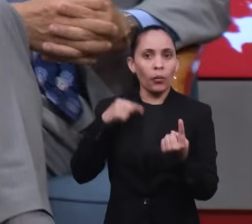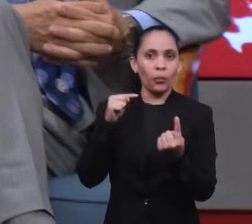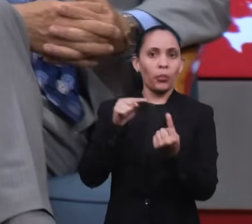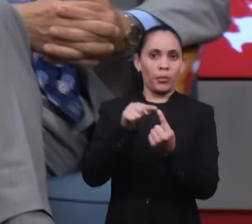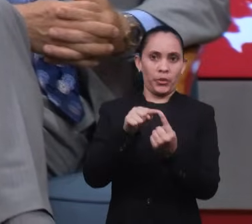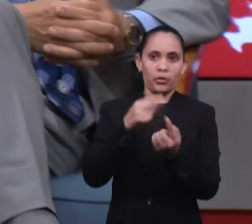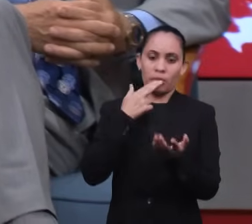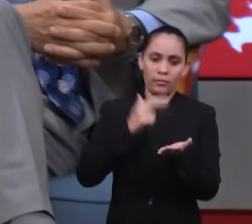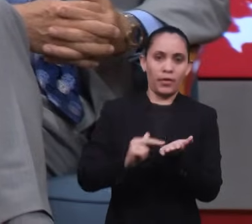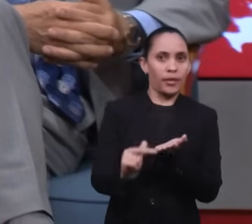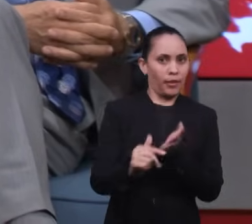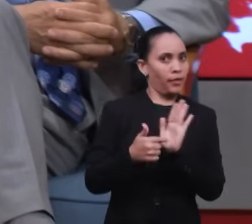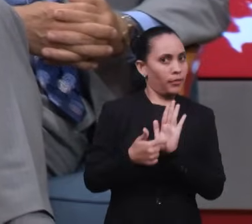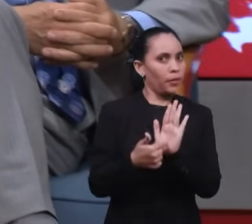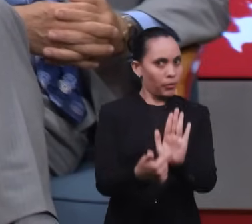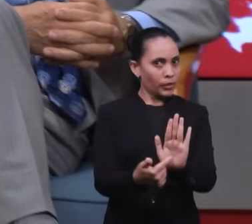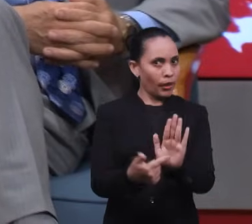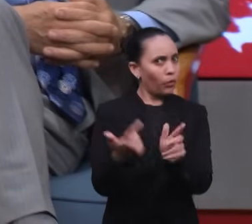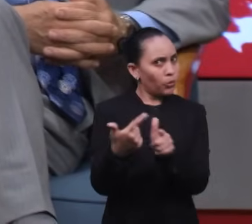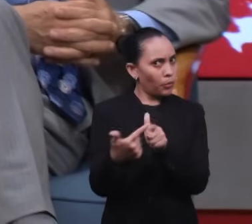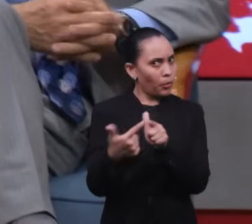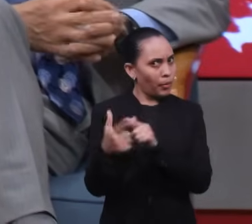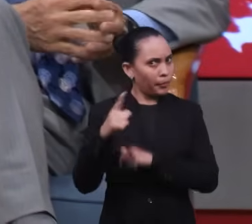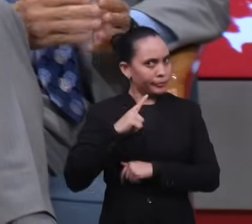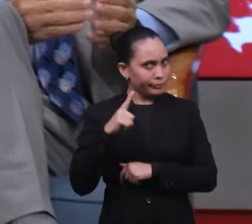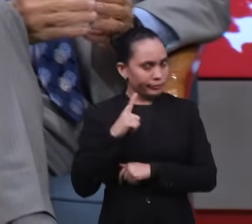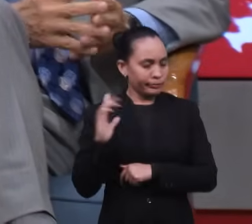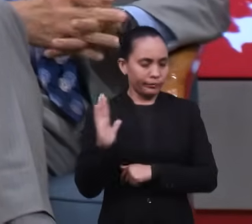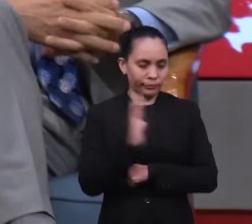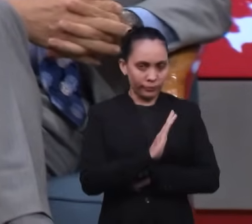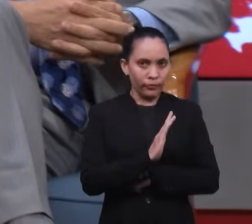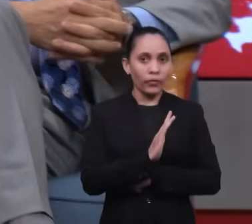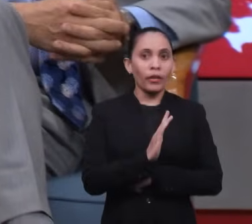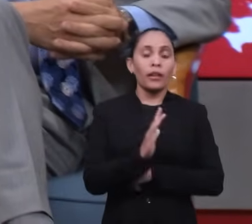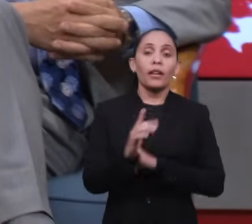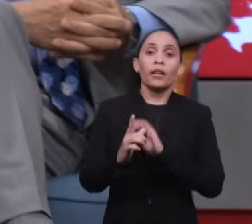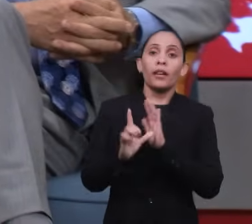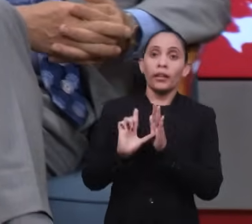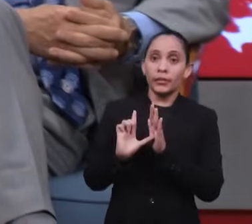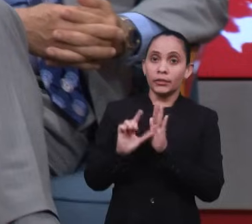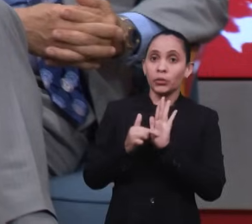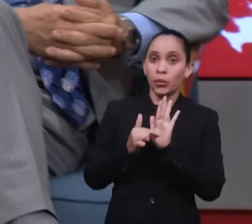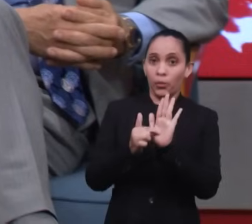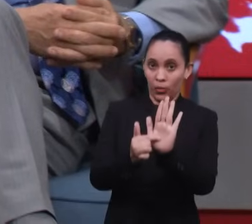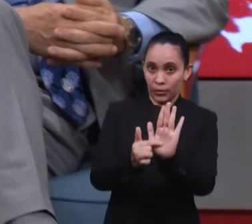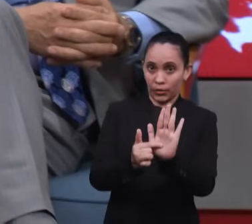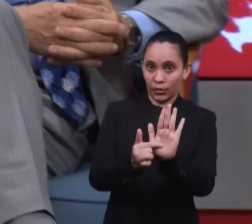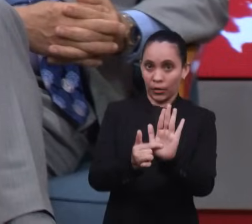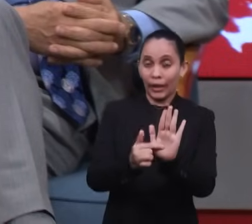o objetivo da carta. No capítulo que antecede